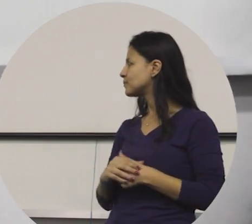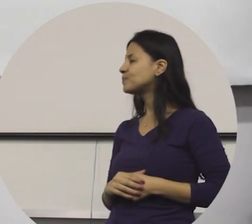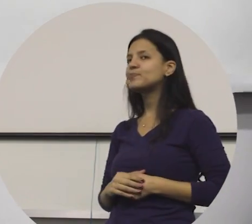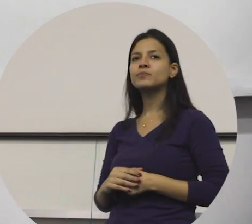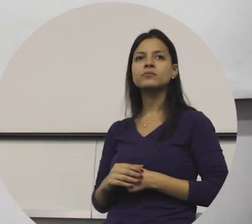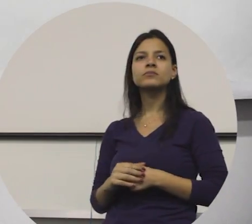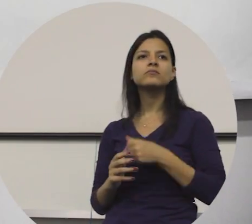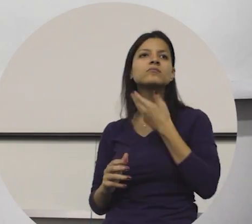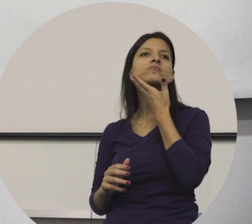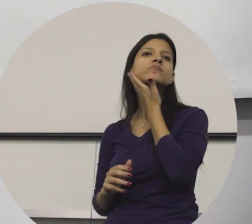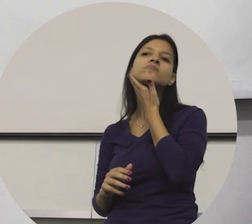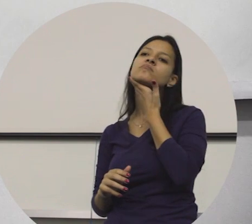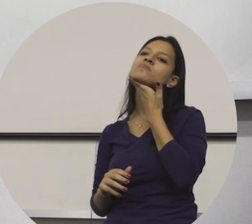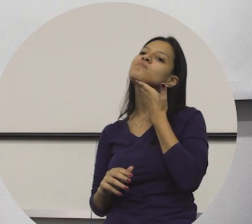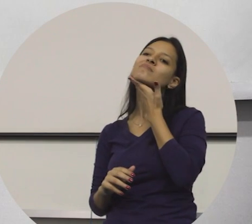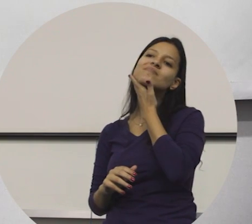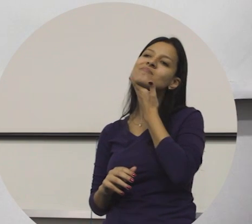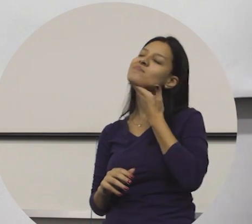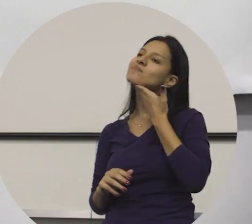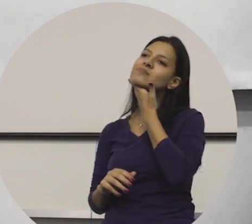Processamento inferencial,